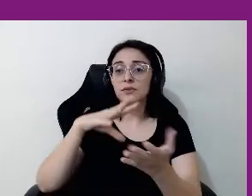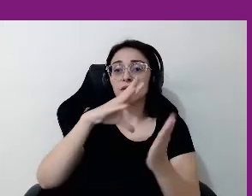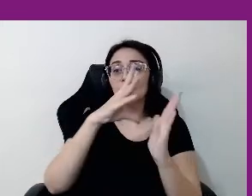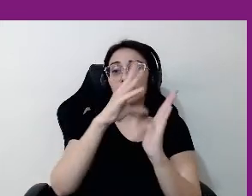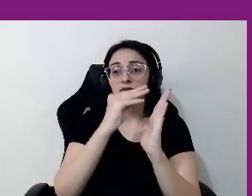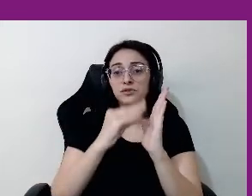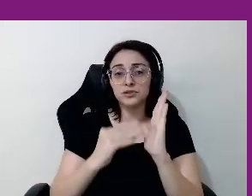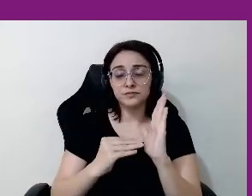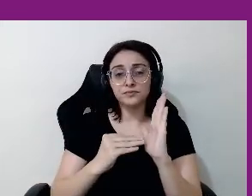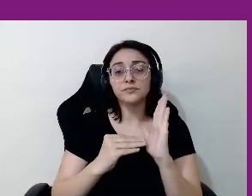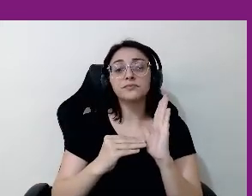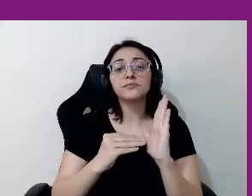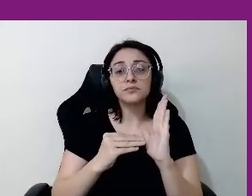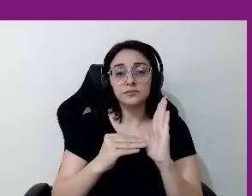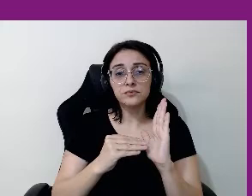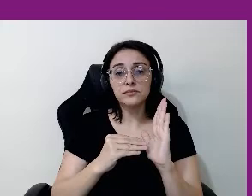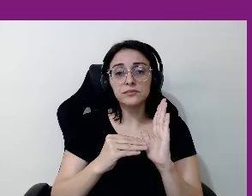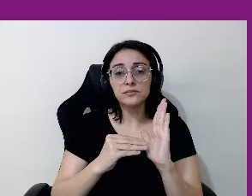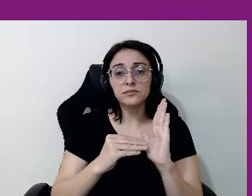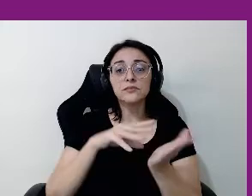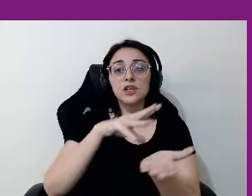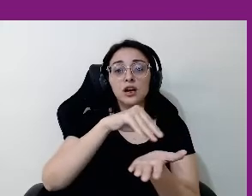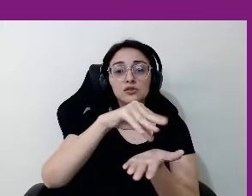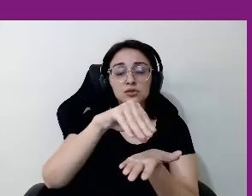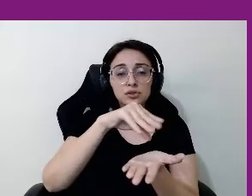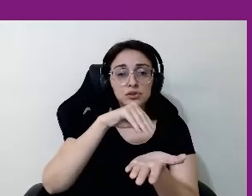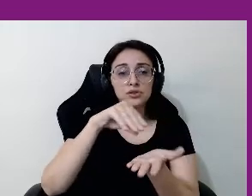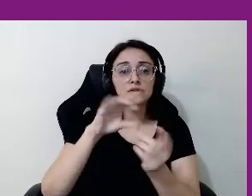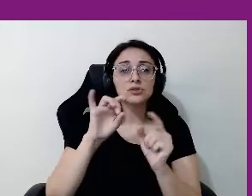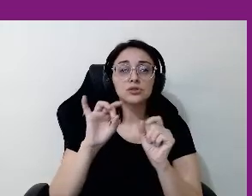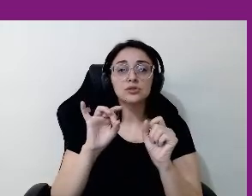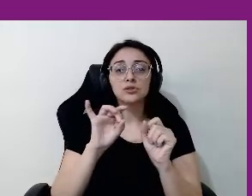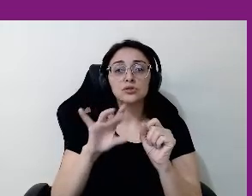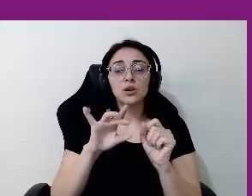raio-x, e só com raio-x